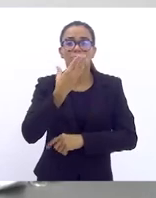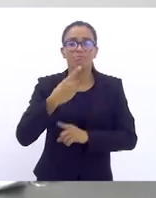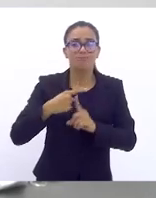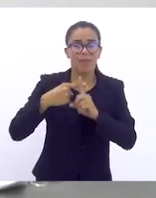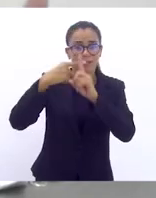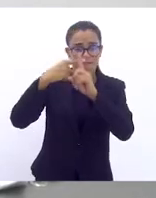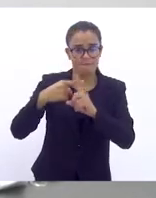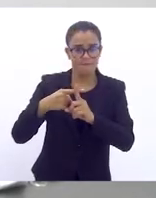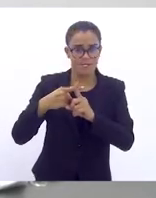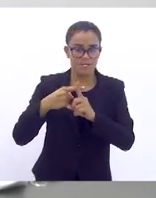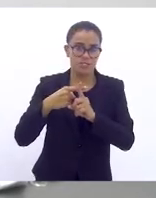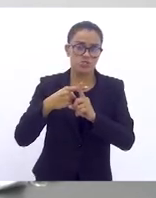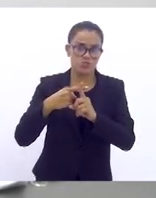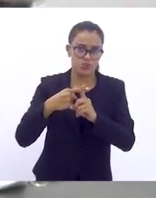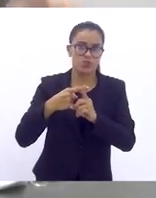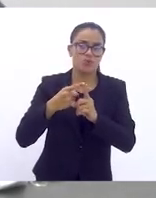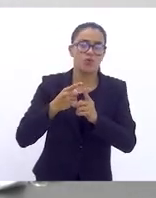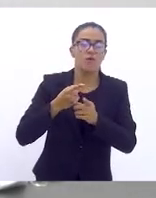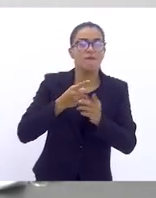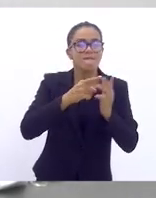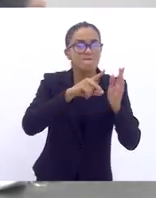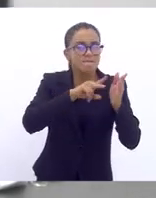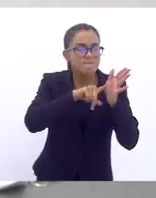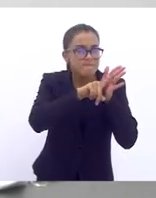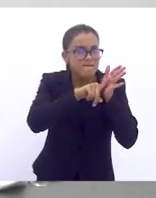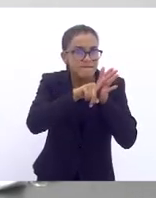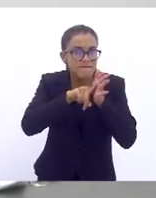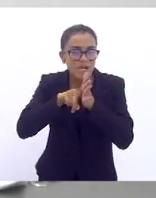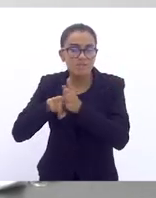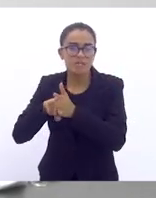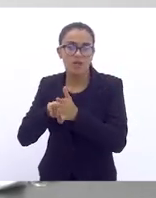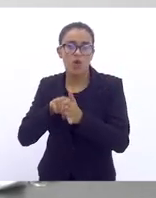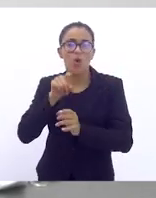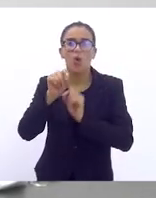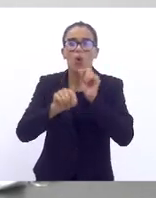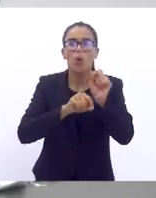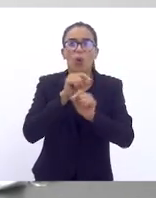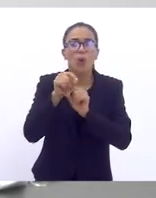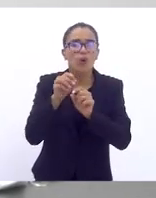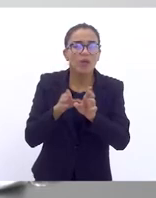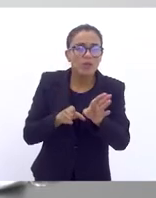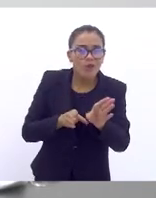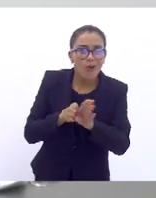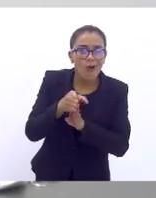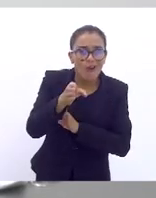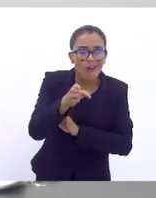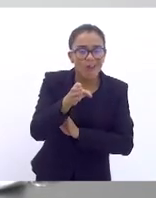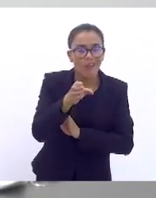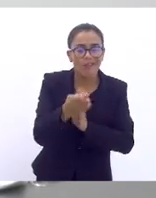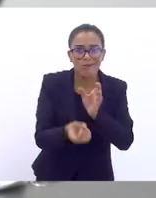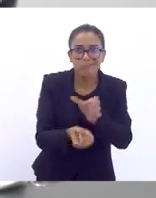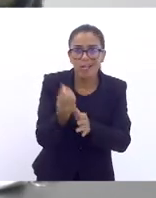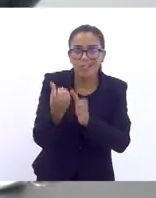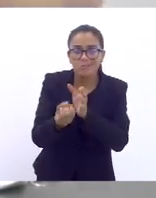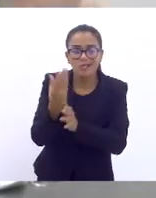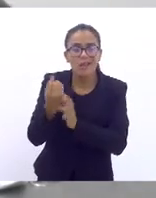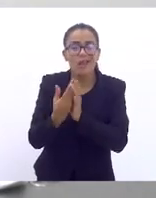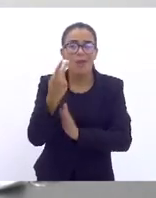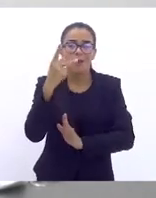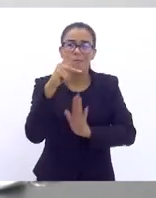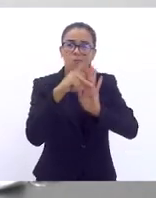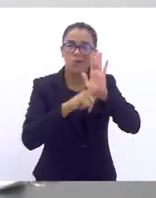observava porque esse benefício não o outro o que que orienta tantos projetos de lei de benefício